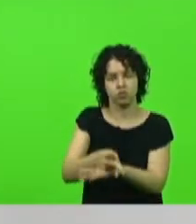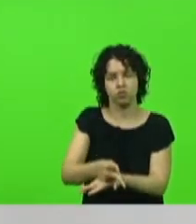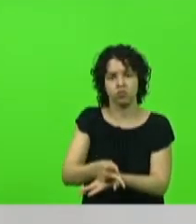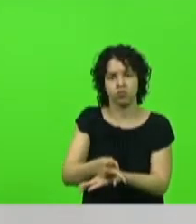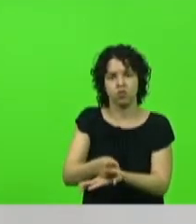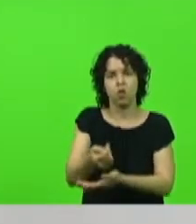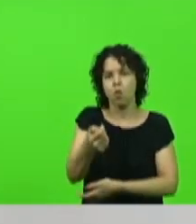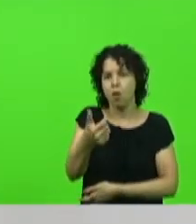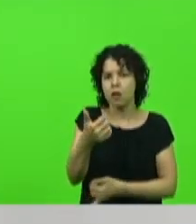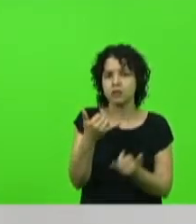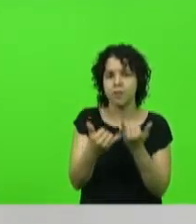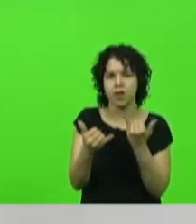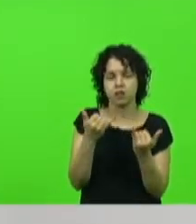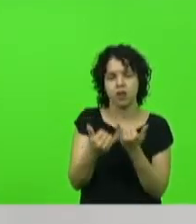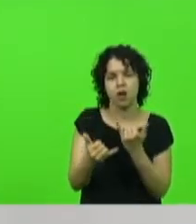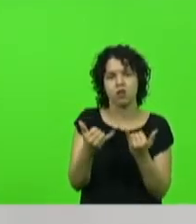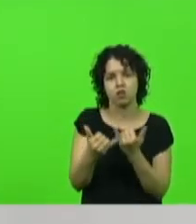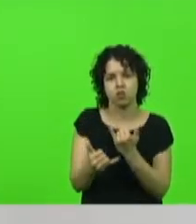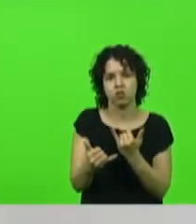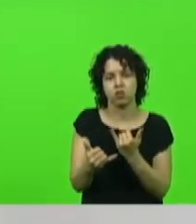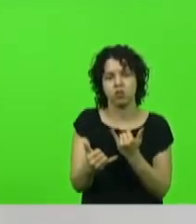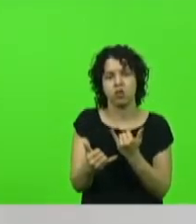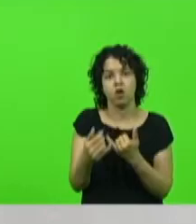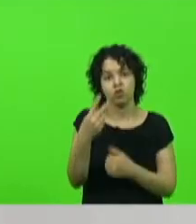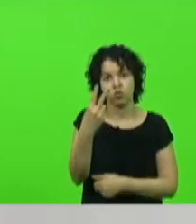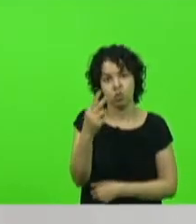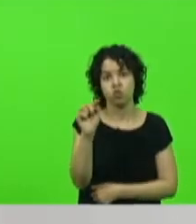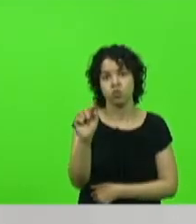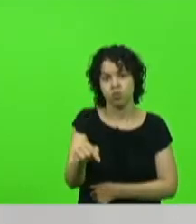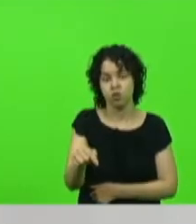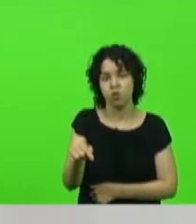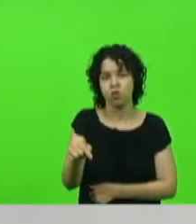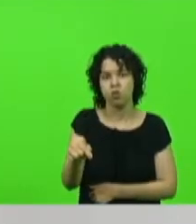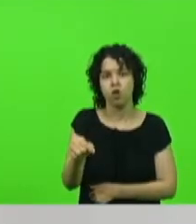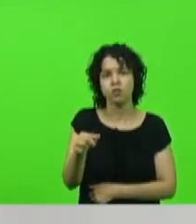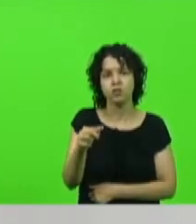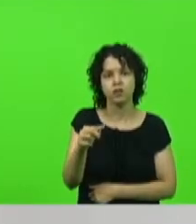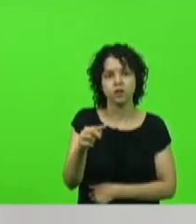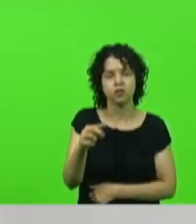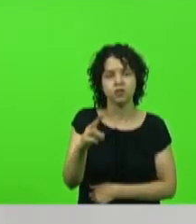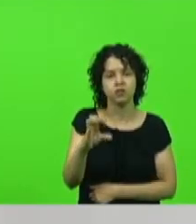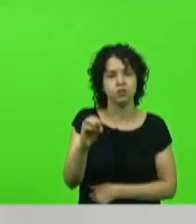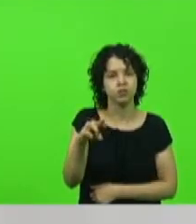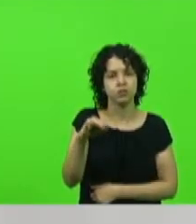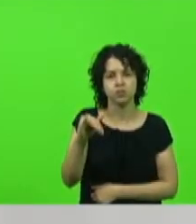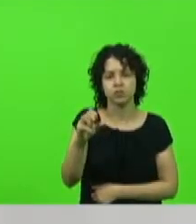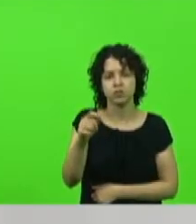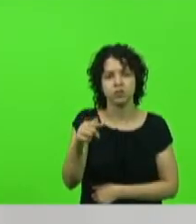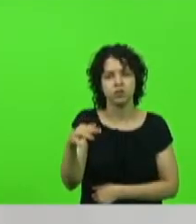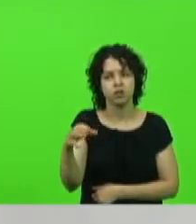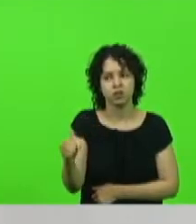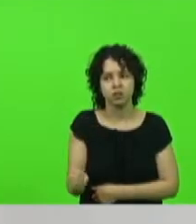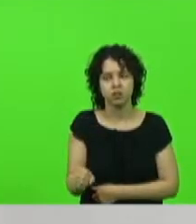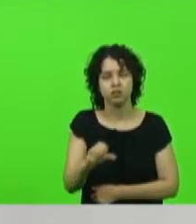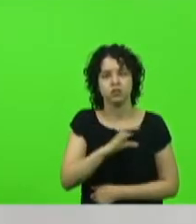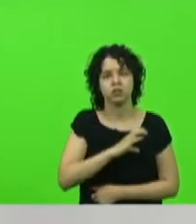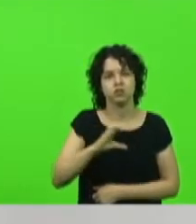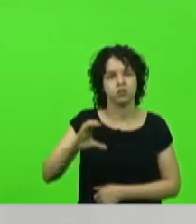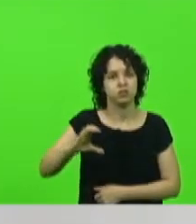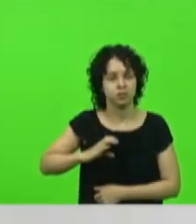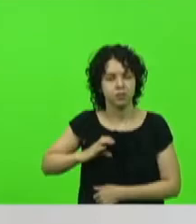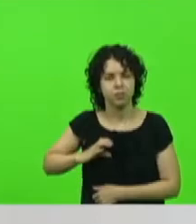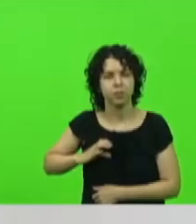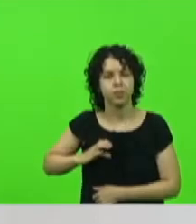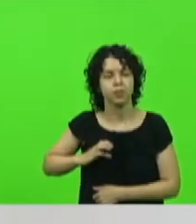quase metade dos funcionários e 2 mil comissionados, tá? Para quem não sabe. 300 efetivos, 2 mil comissionados. Sendo